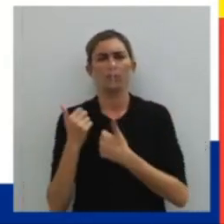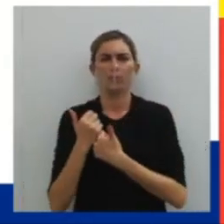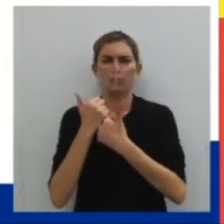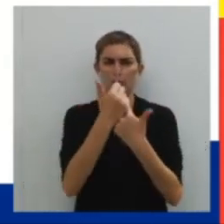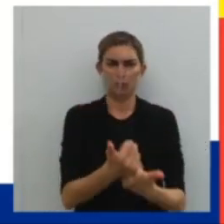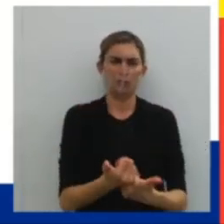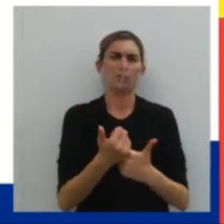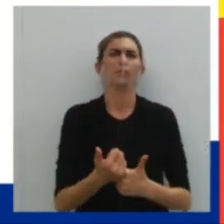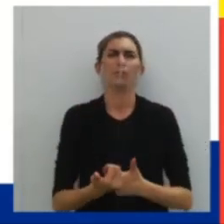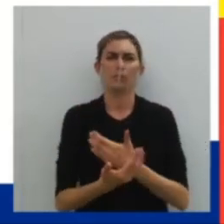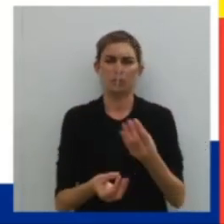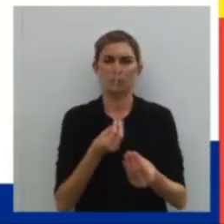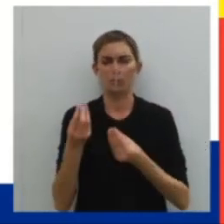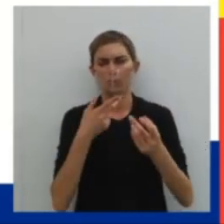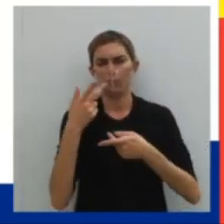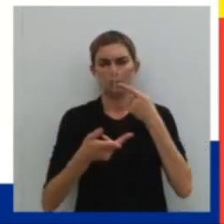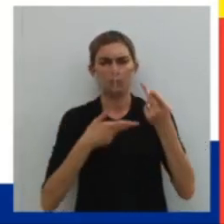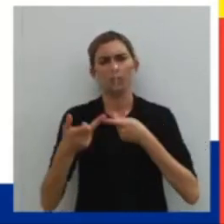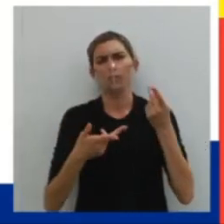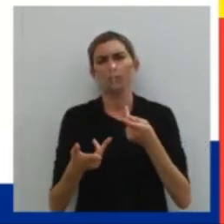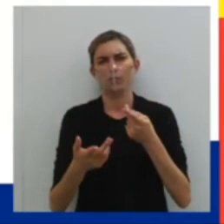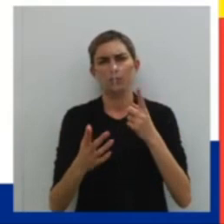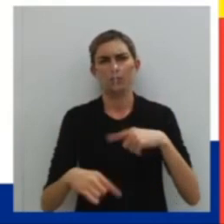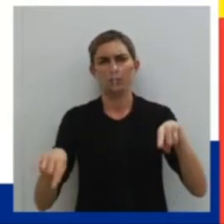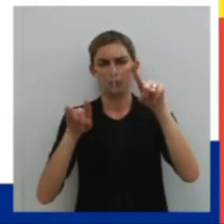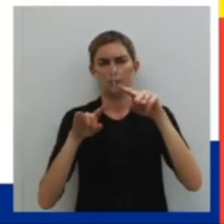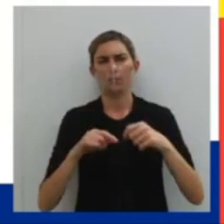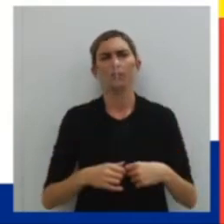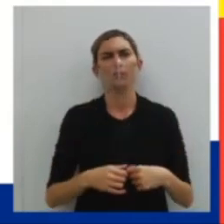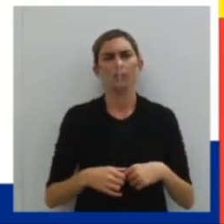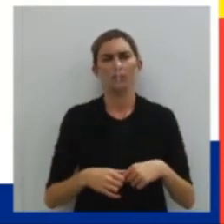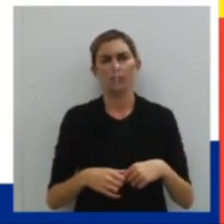representação cartesiana, como eu acabei de fazer aqui nessa